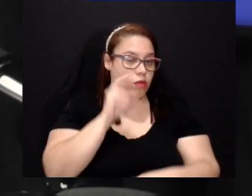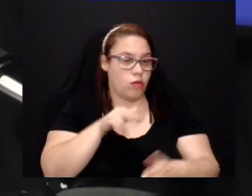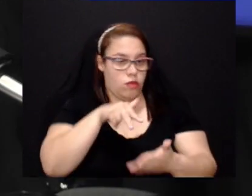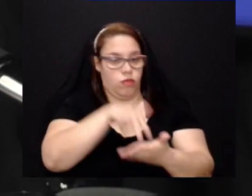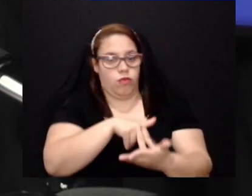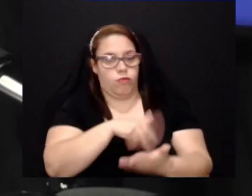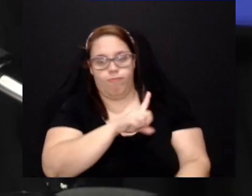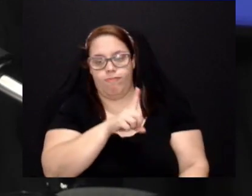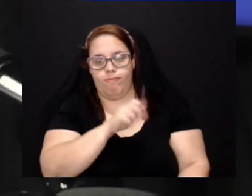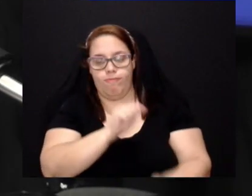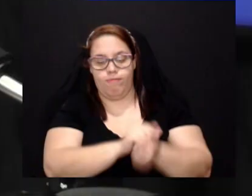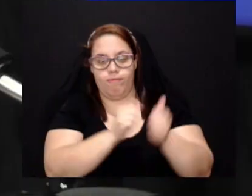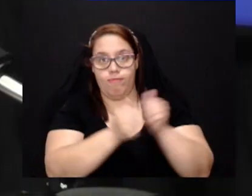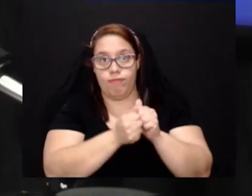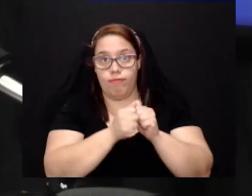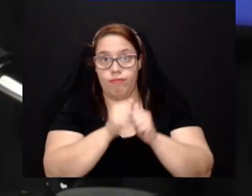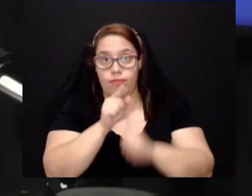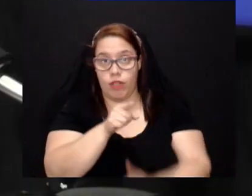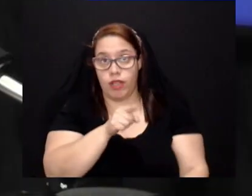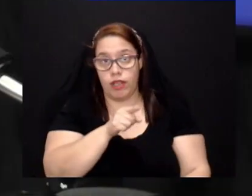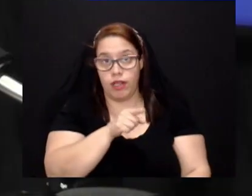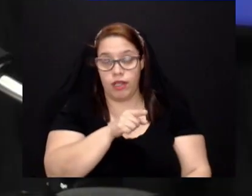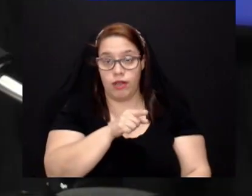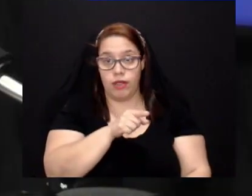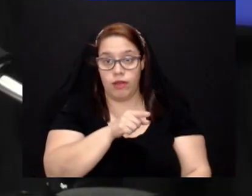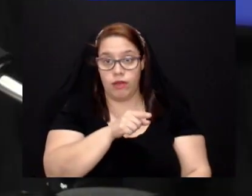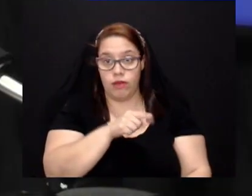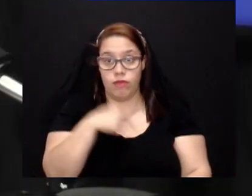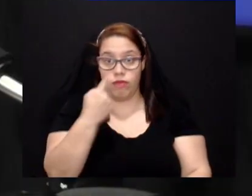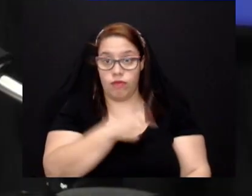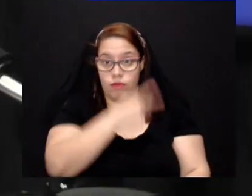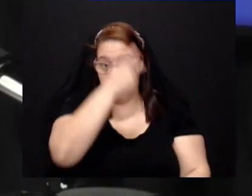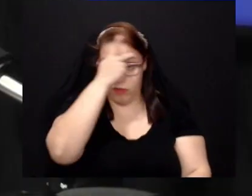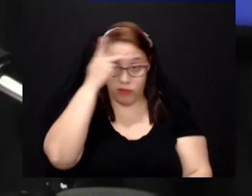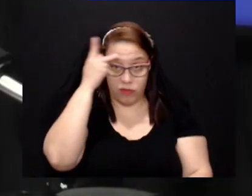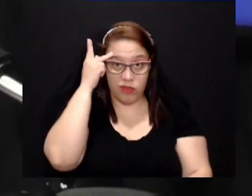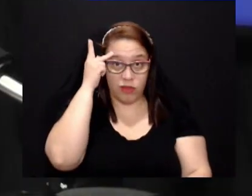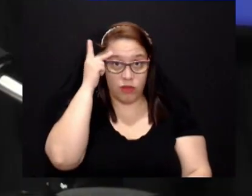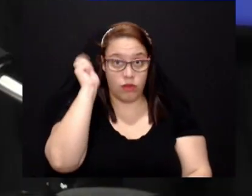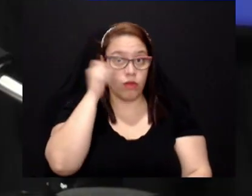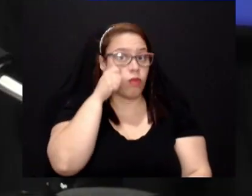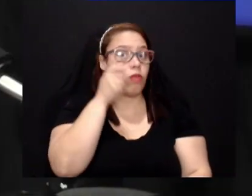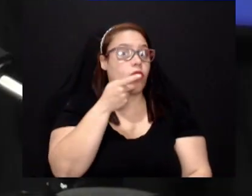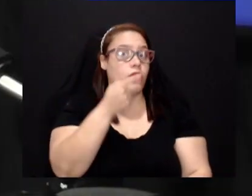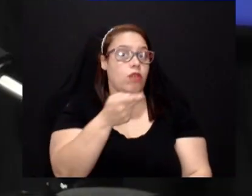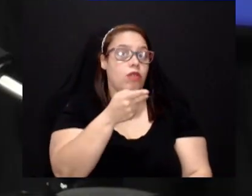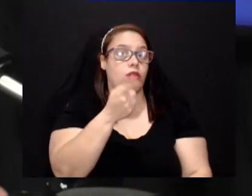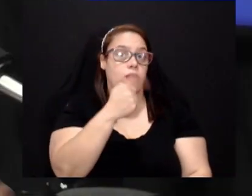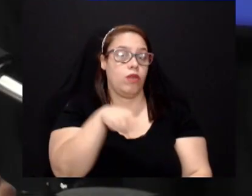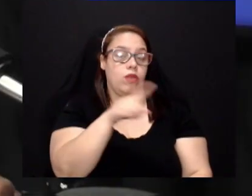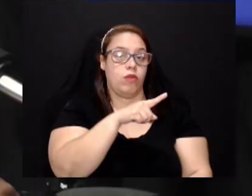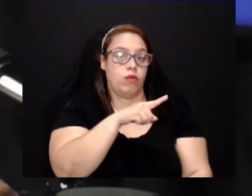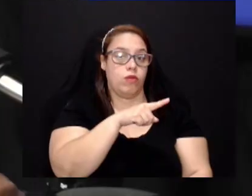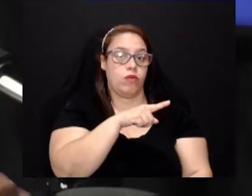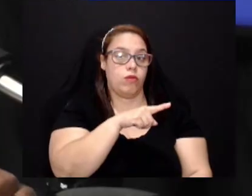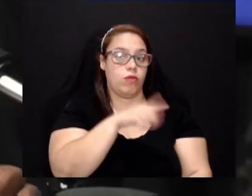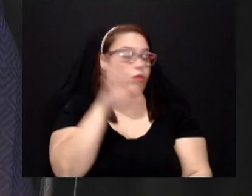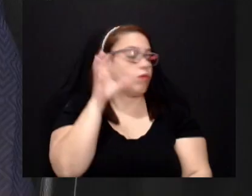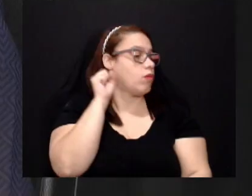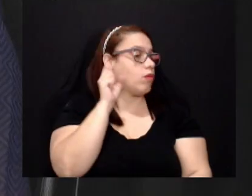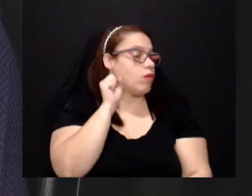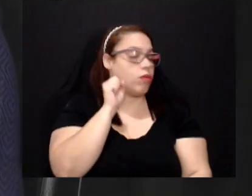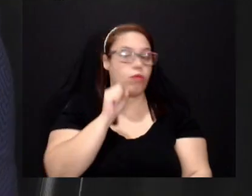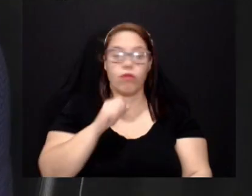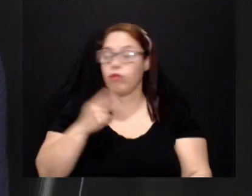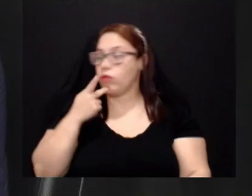foi formatado para você, né, para nós, pessoas negras. O que você diria para essas pessoas que nos ouvem? Eu diria para